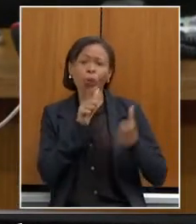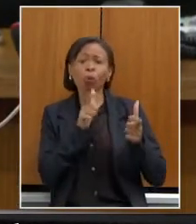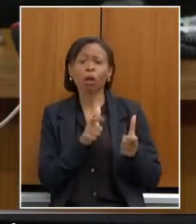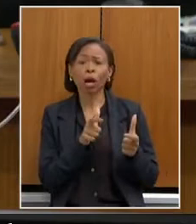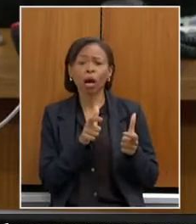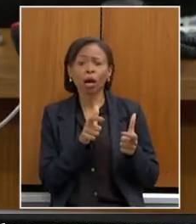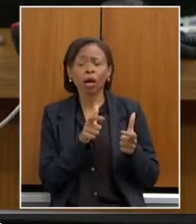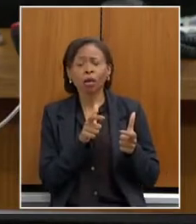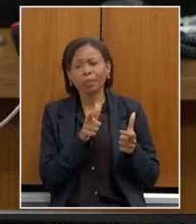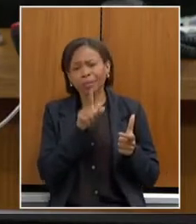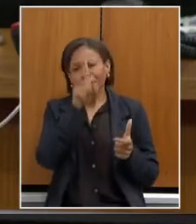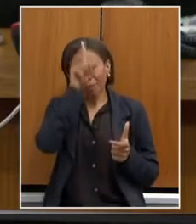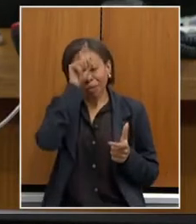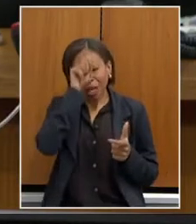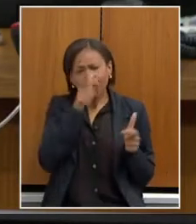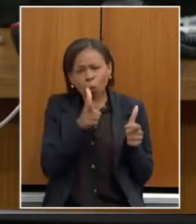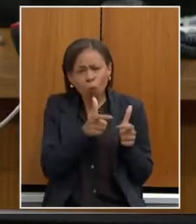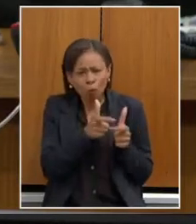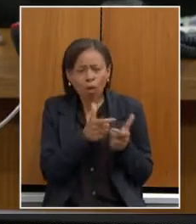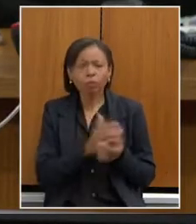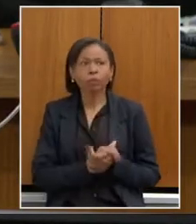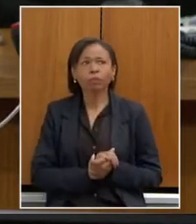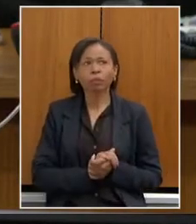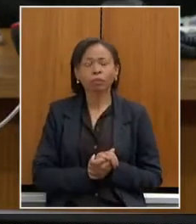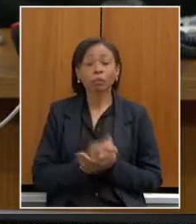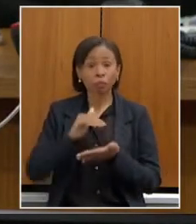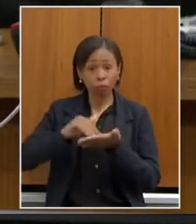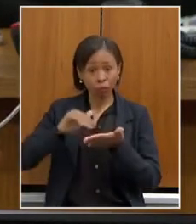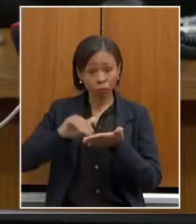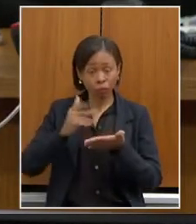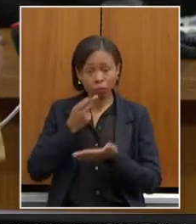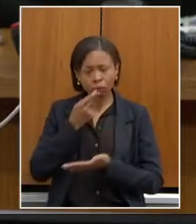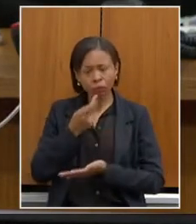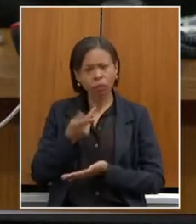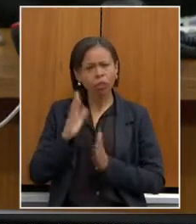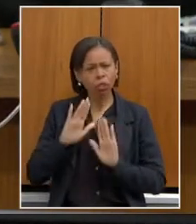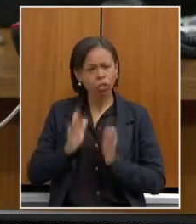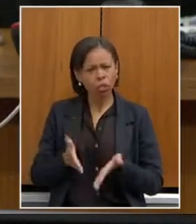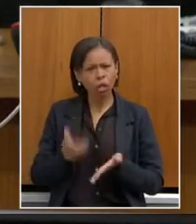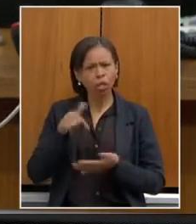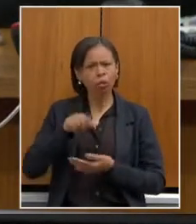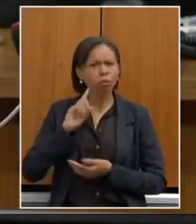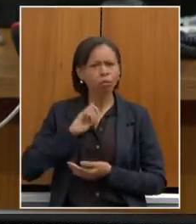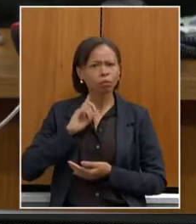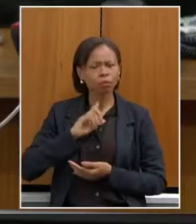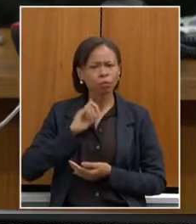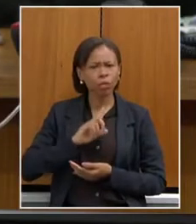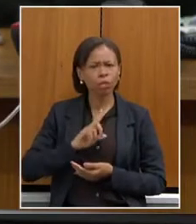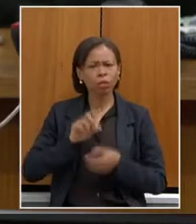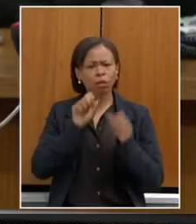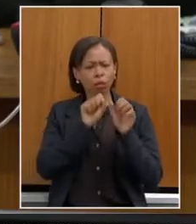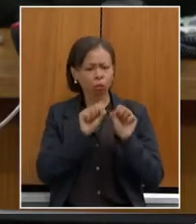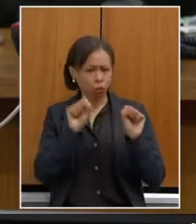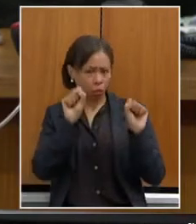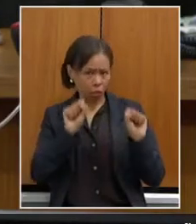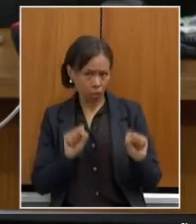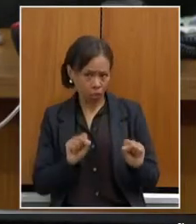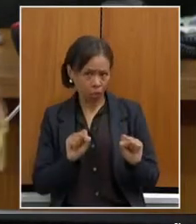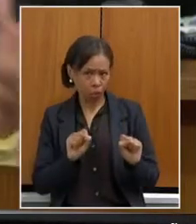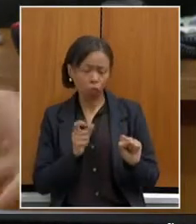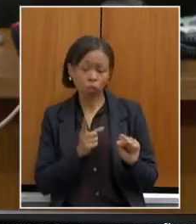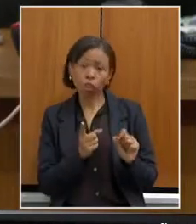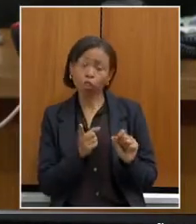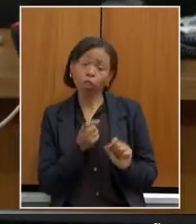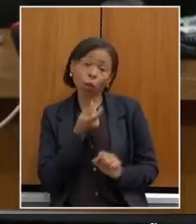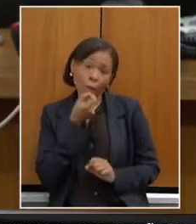secretário você disse que Minas Gerais implantou um sistema de distribuição de medicamentos e que